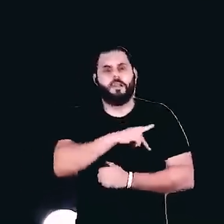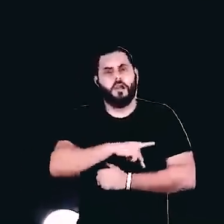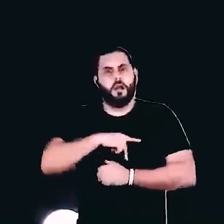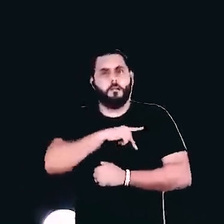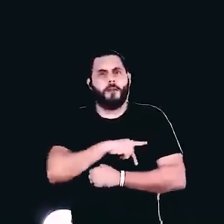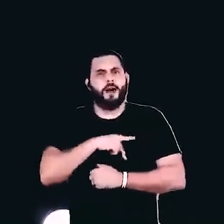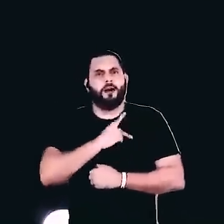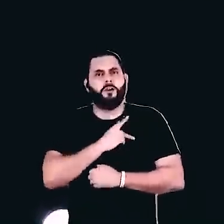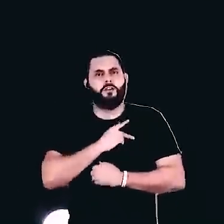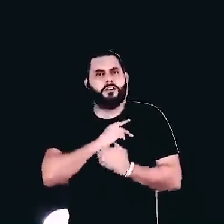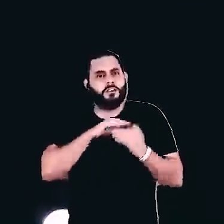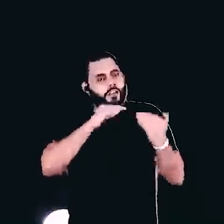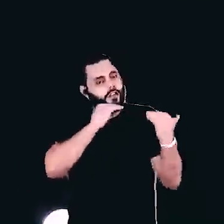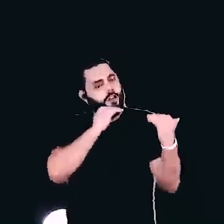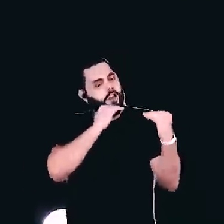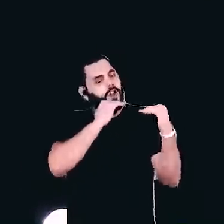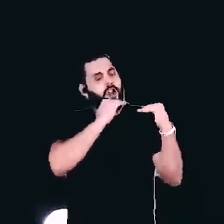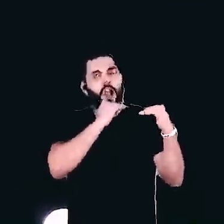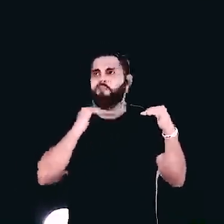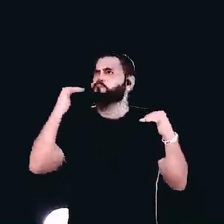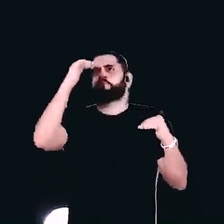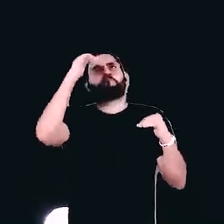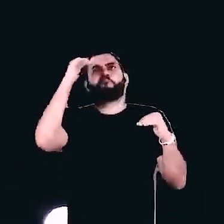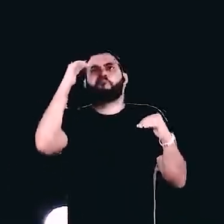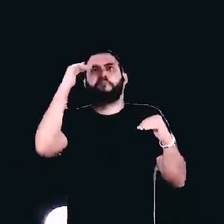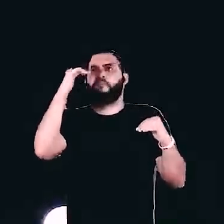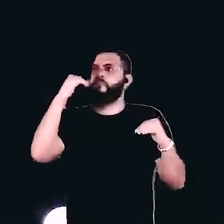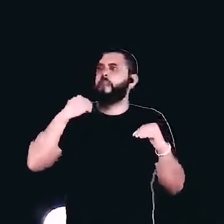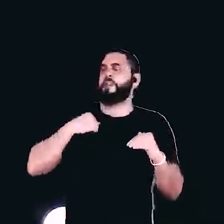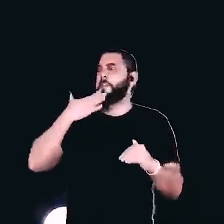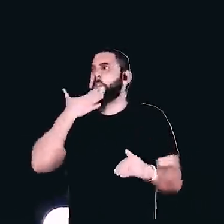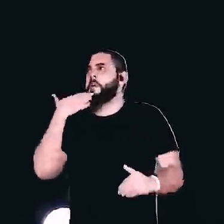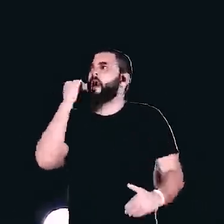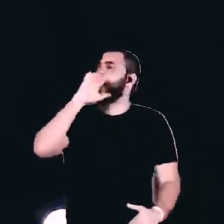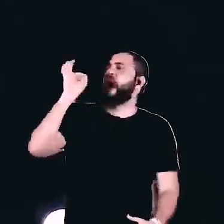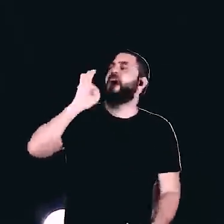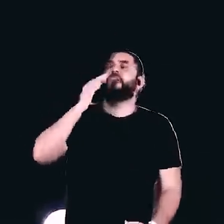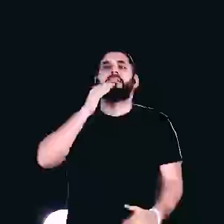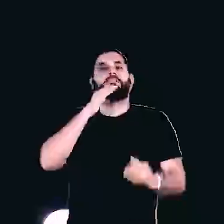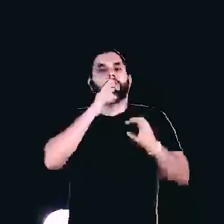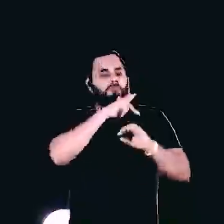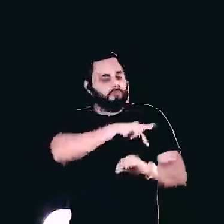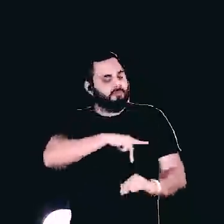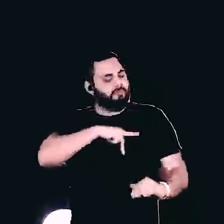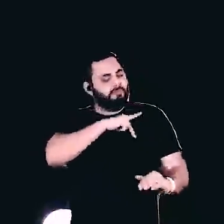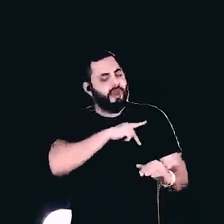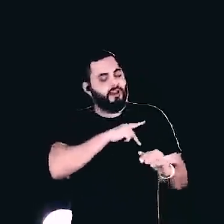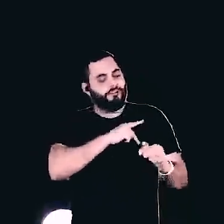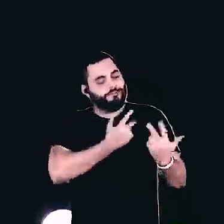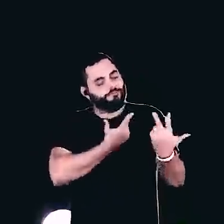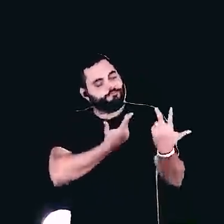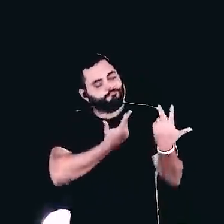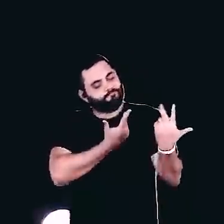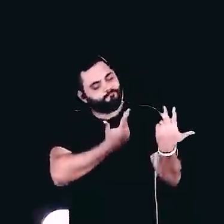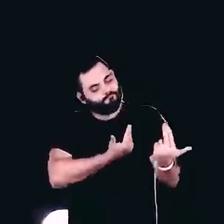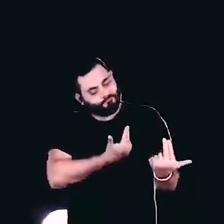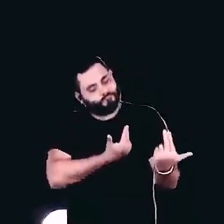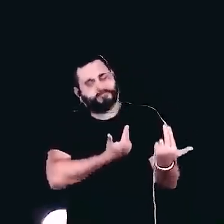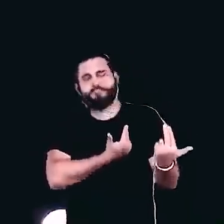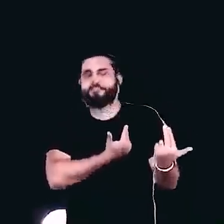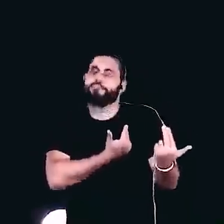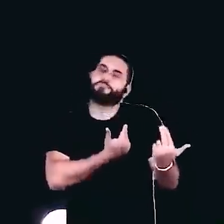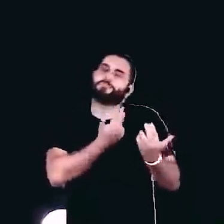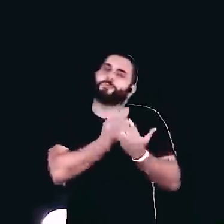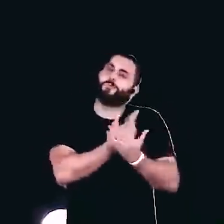se colocou numa posição de superioridade e não disse assim, ó, não tem melhor do que ninguém. Ele se identificou com a falha